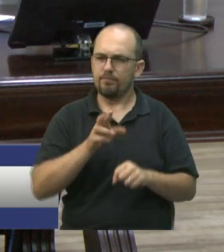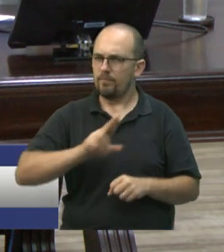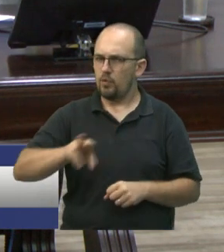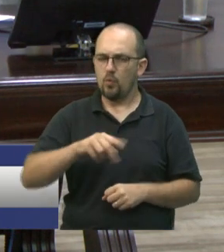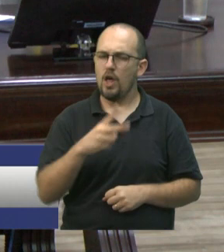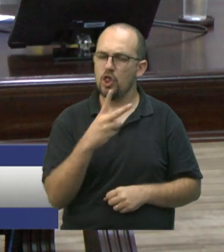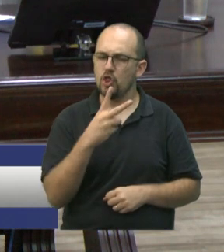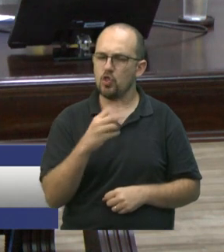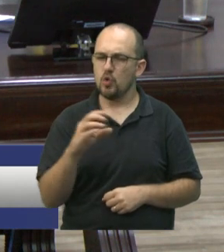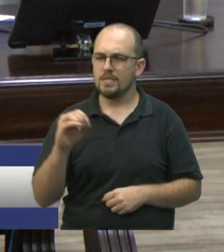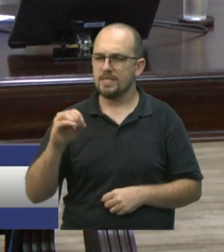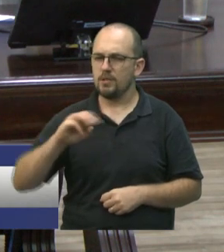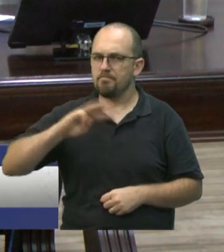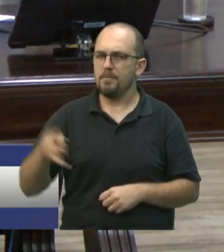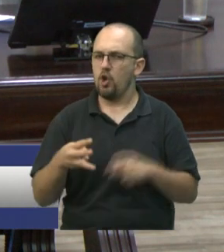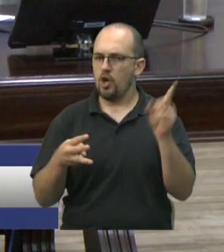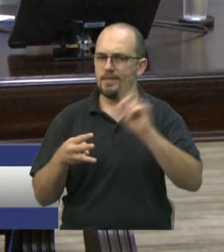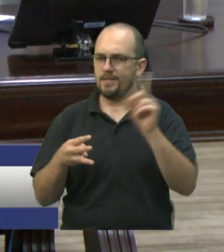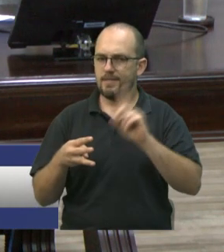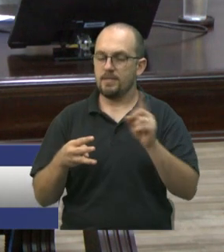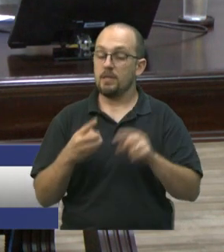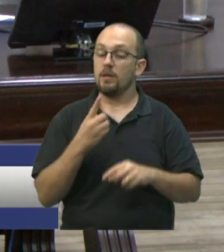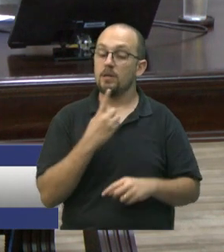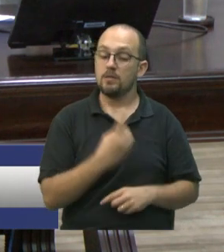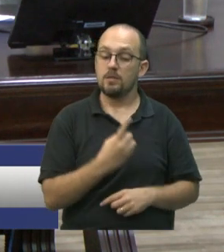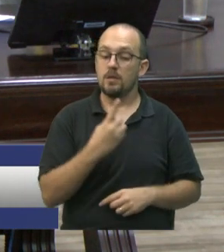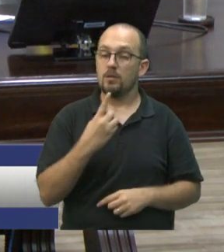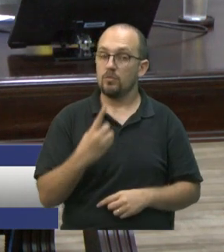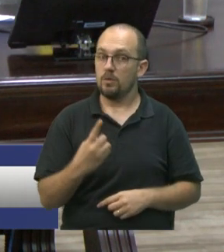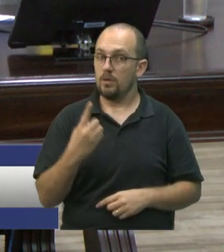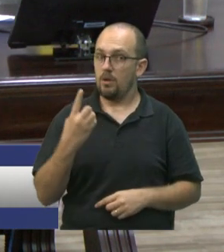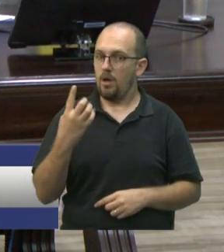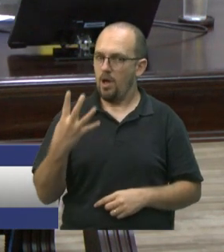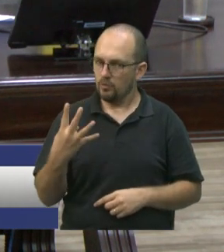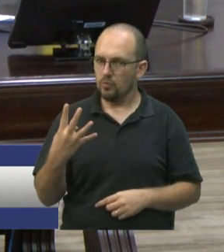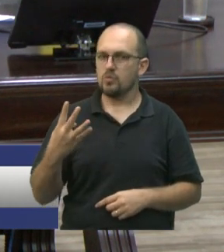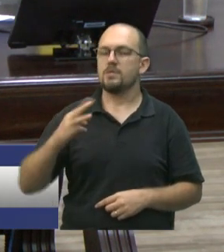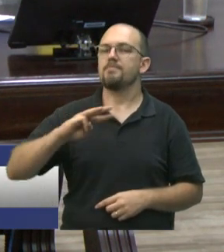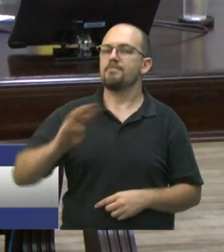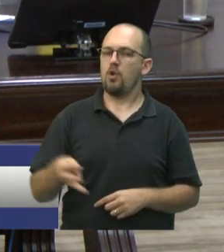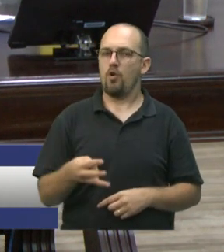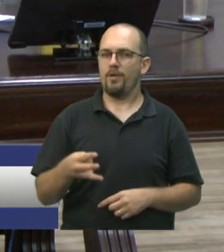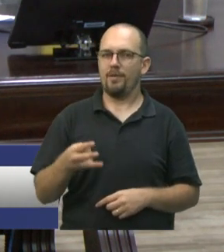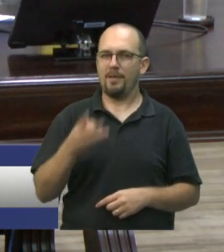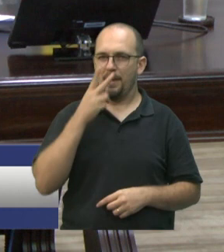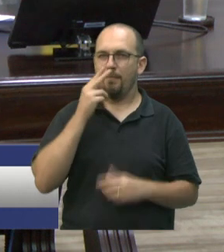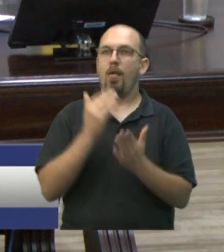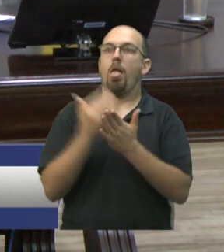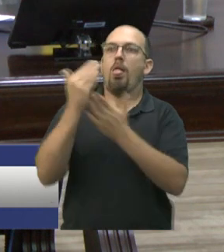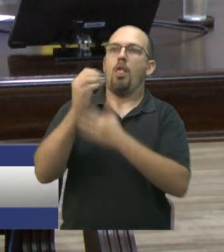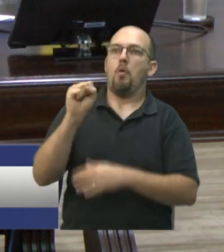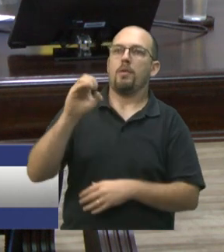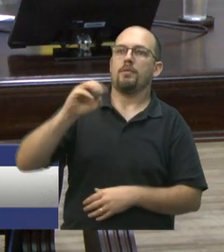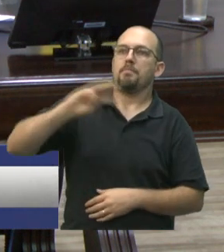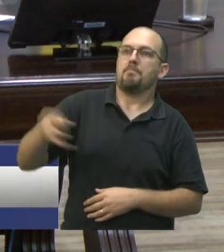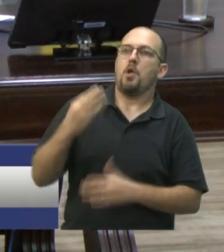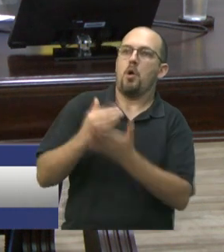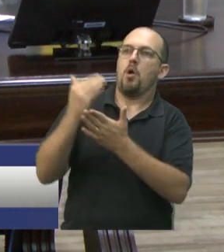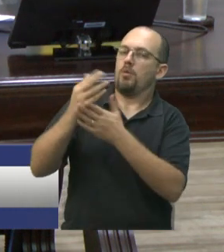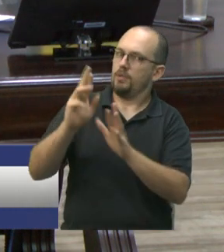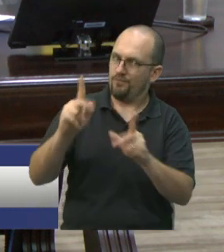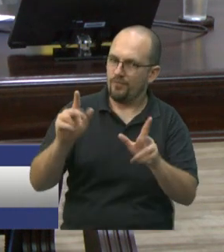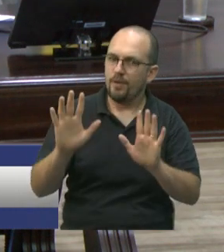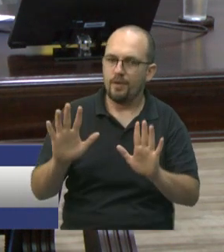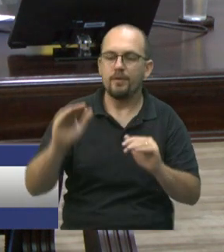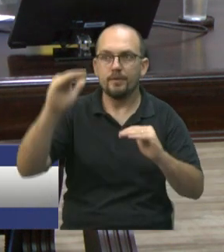são 114. Então, dá um diferencial de quase que 80 milhões de diferença. Esses convênios no qual o senhor perguntou,